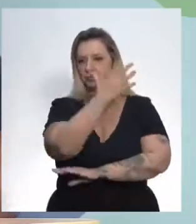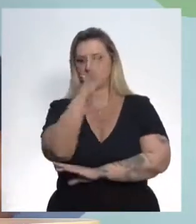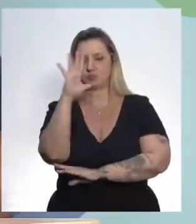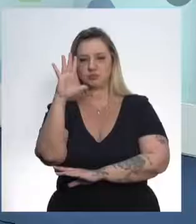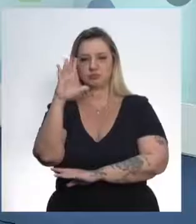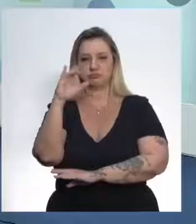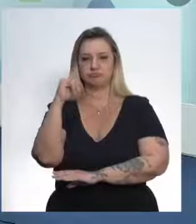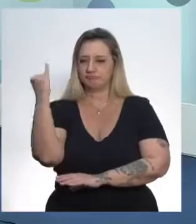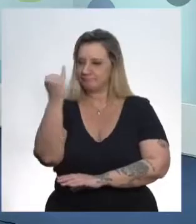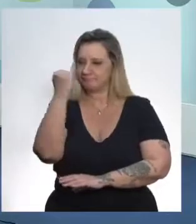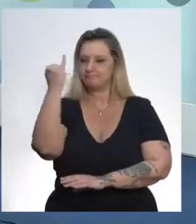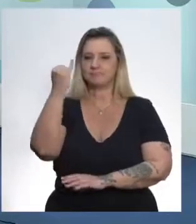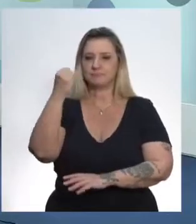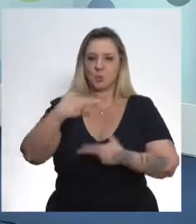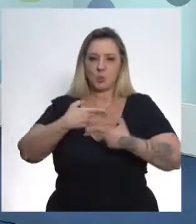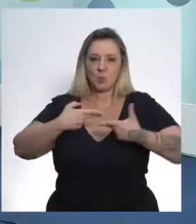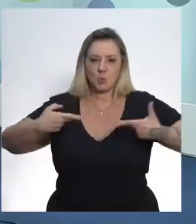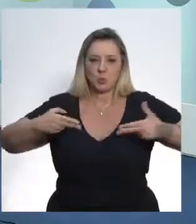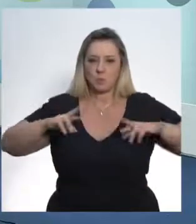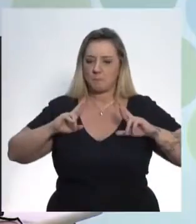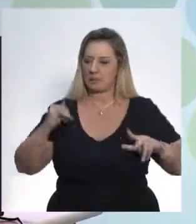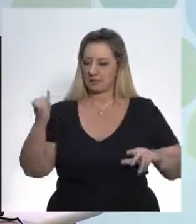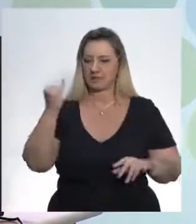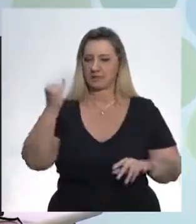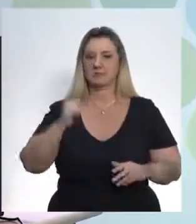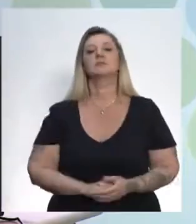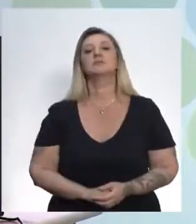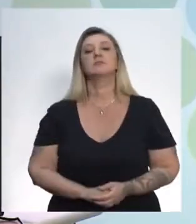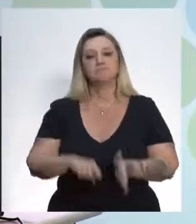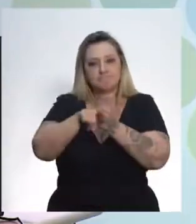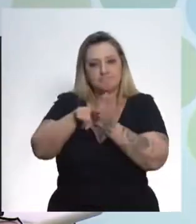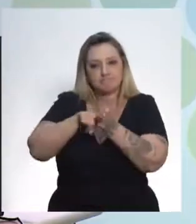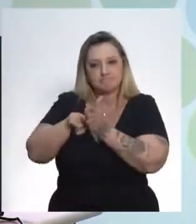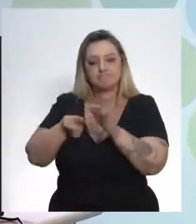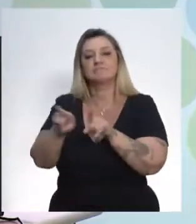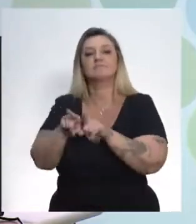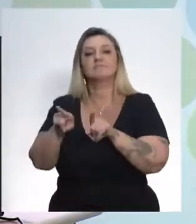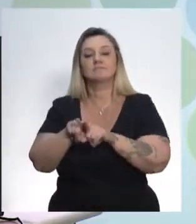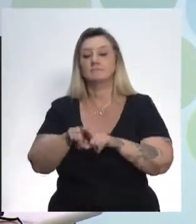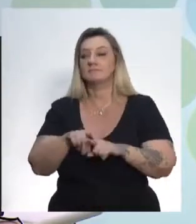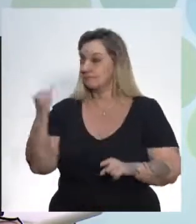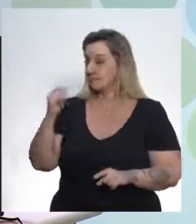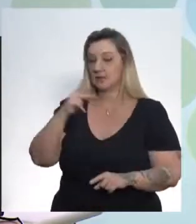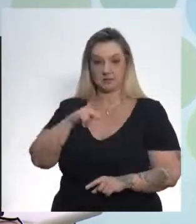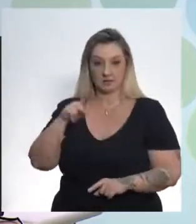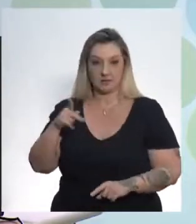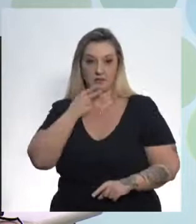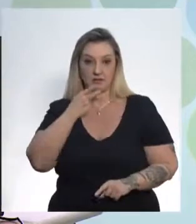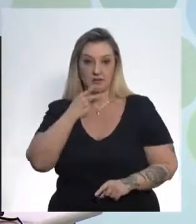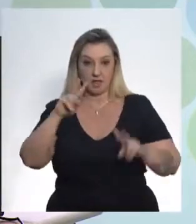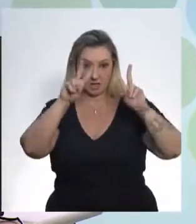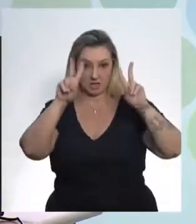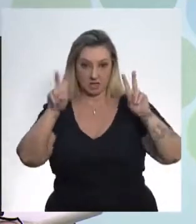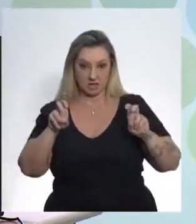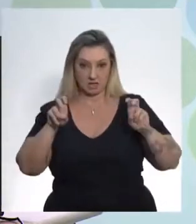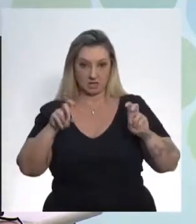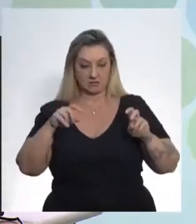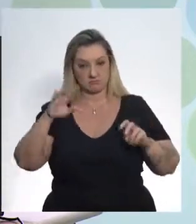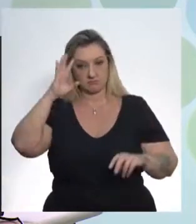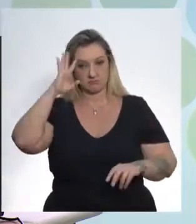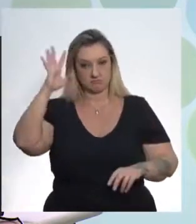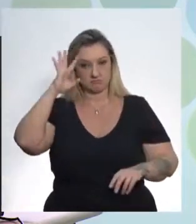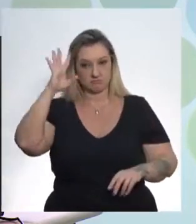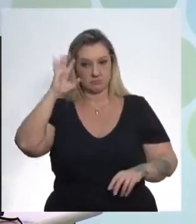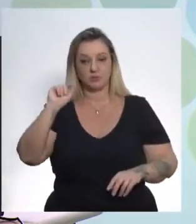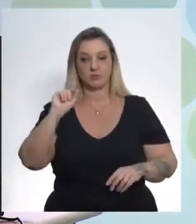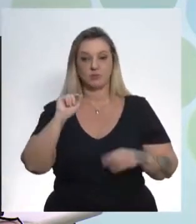explorada cientificamente, né, professora? É importante a gente destacar também que essa questão leva à nossa